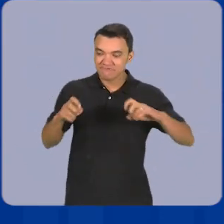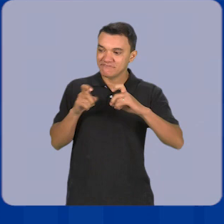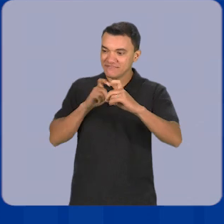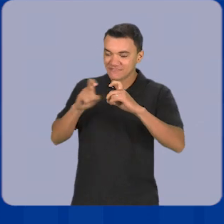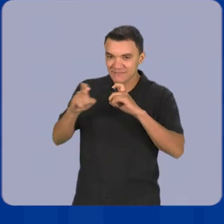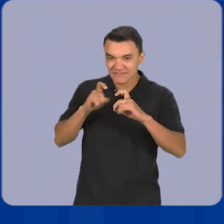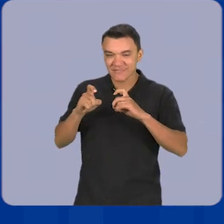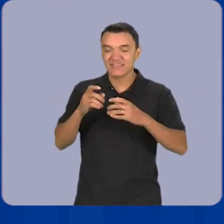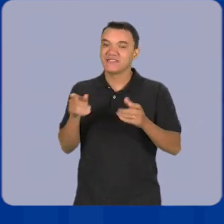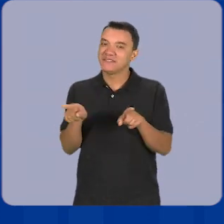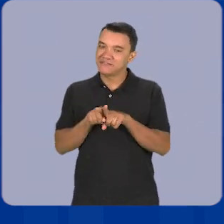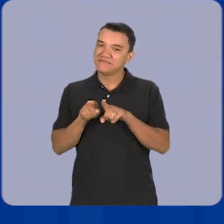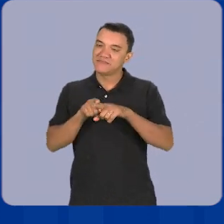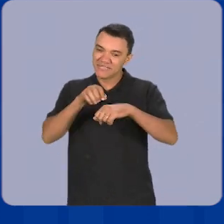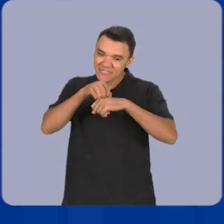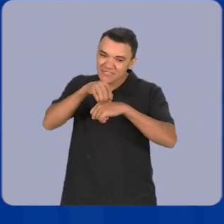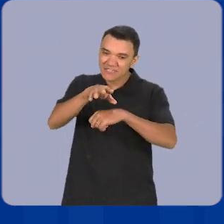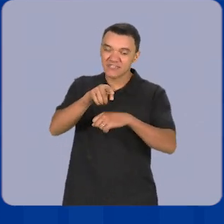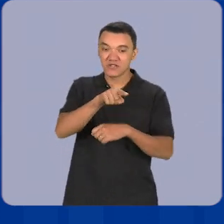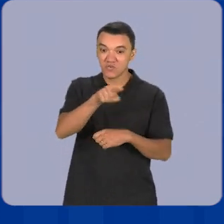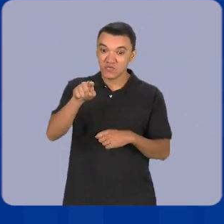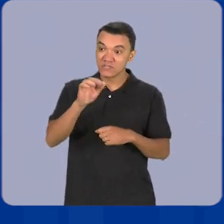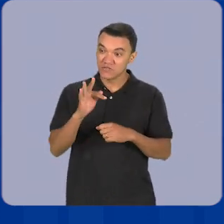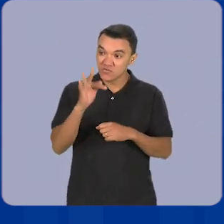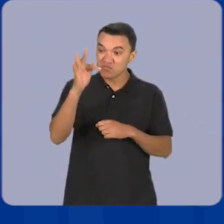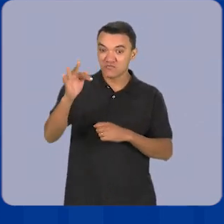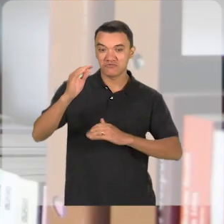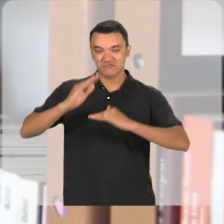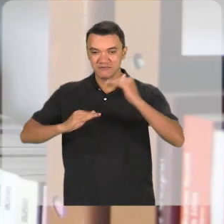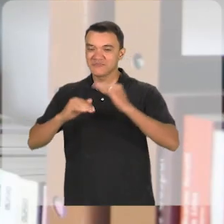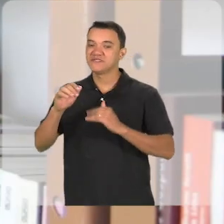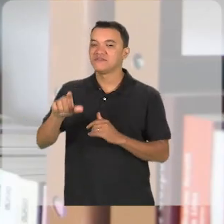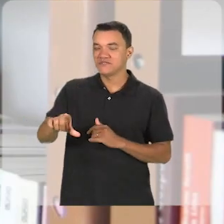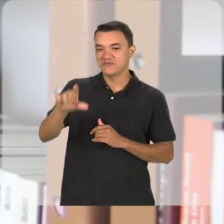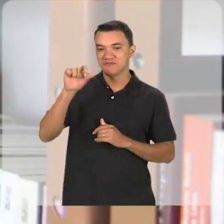nessa fase tão importante da vida, que é de escolher o seu futuro profissional, né?